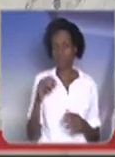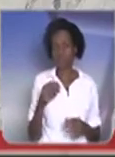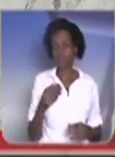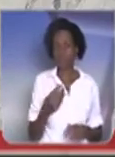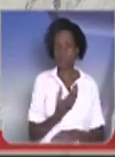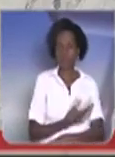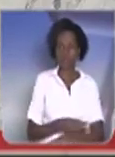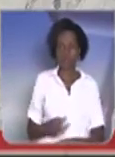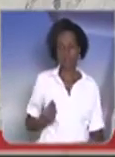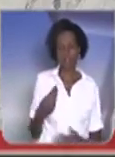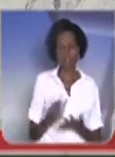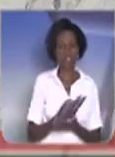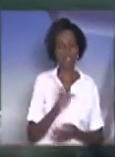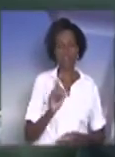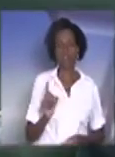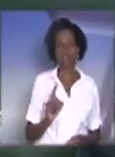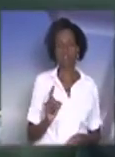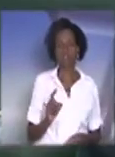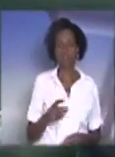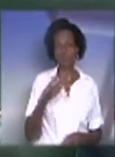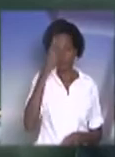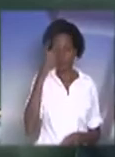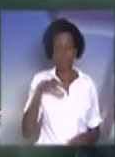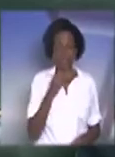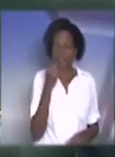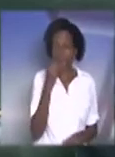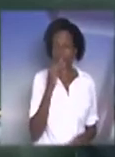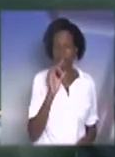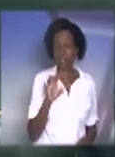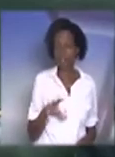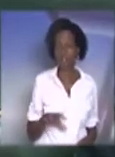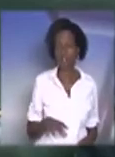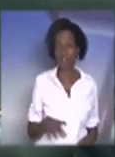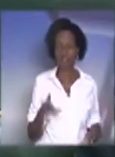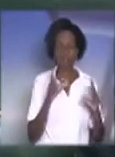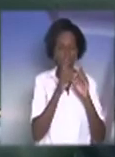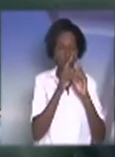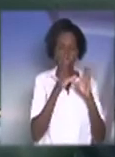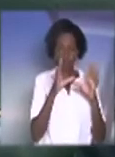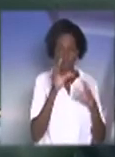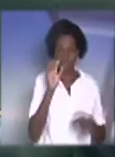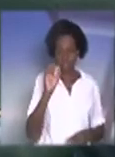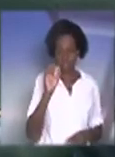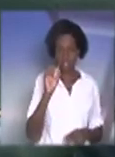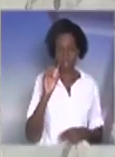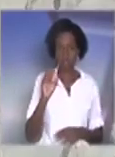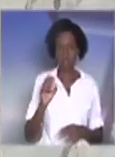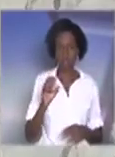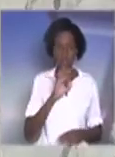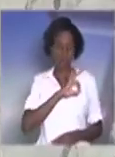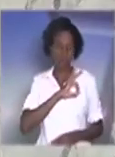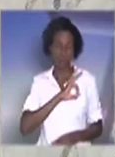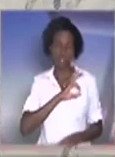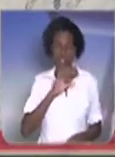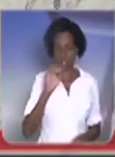momento. Então notem que sem polícia nós não temos democracia. E nós precisamos sim de uma